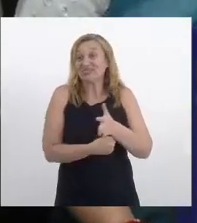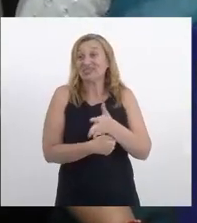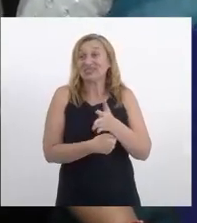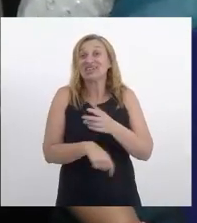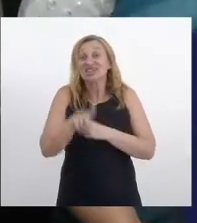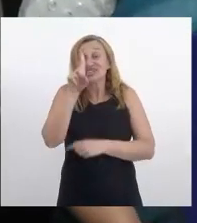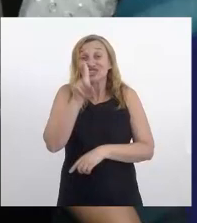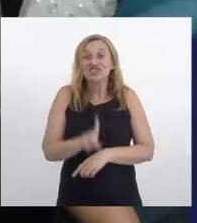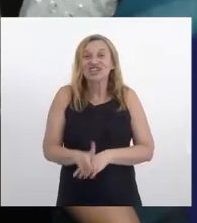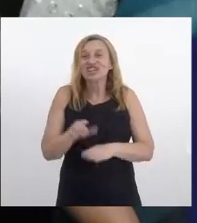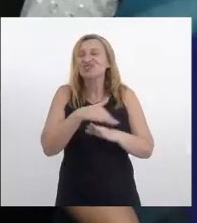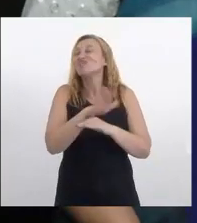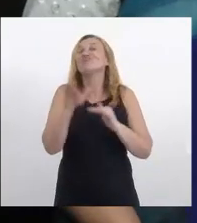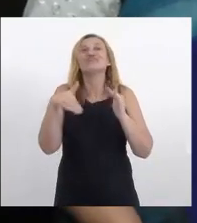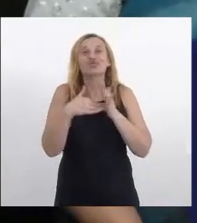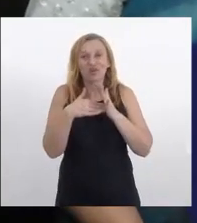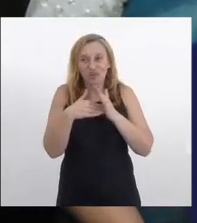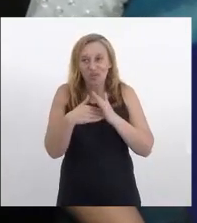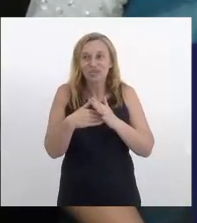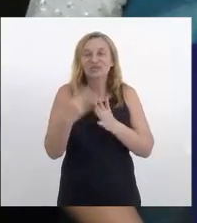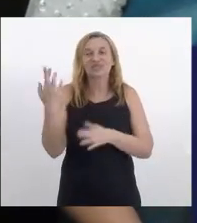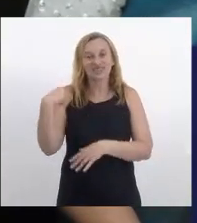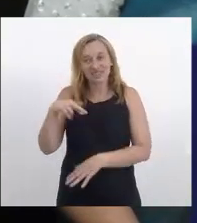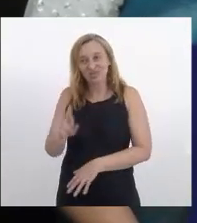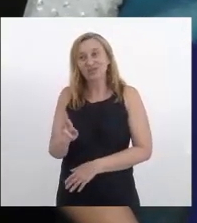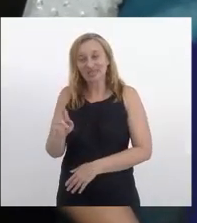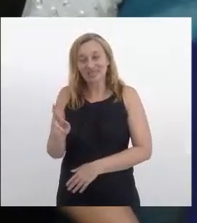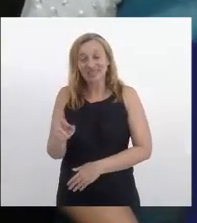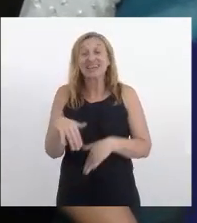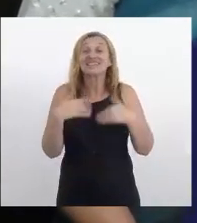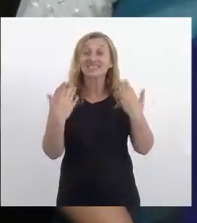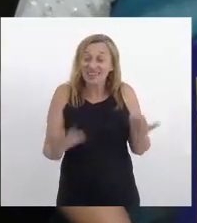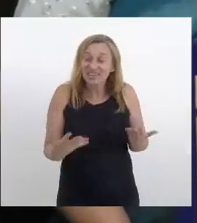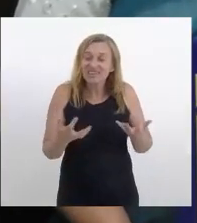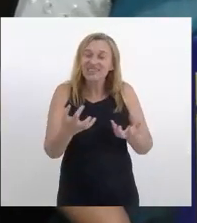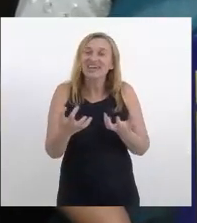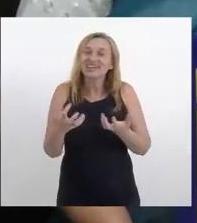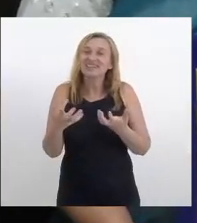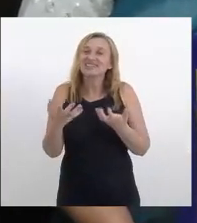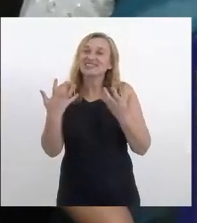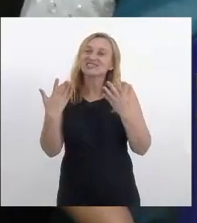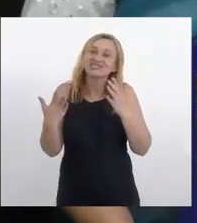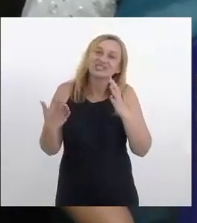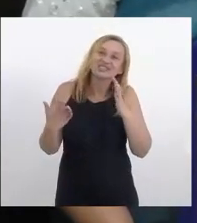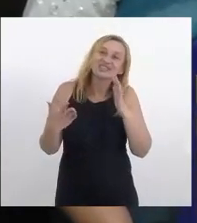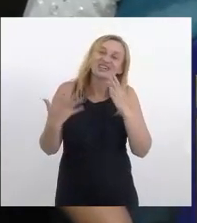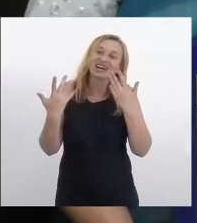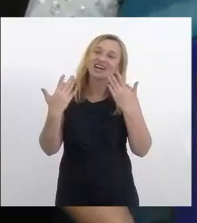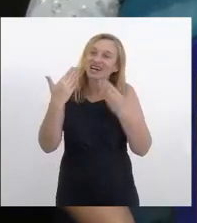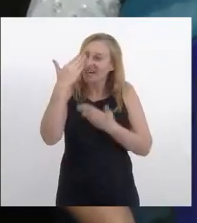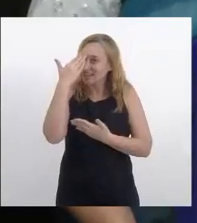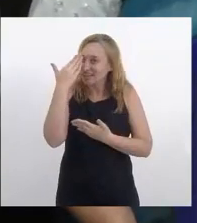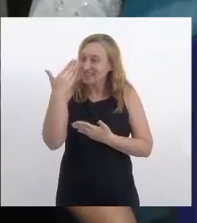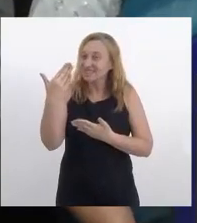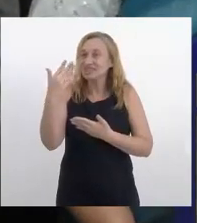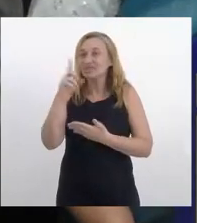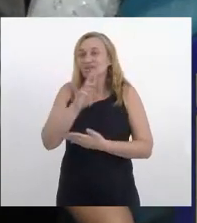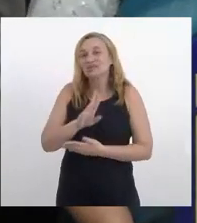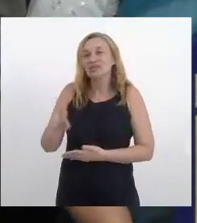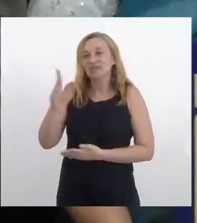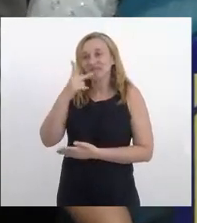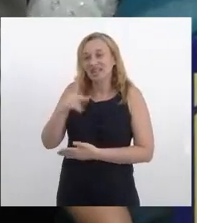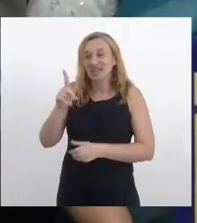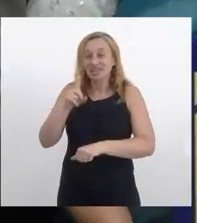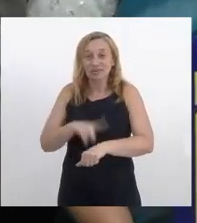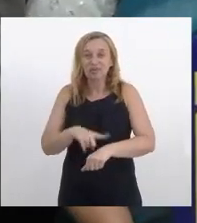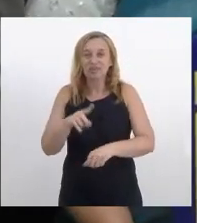pelos direitos de todos os religiosos. Então, eu quero louvar o nome dele nesse momento. Existe